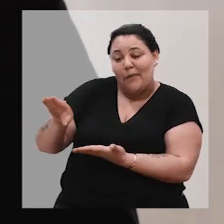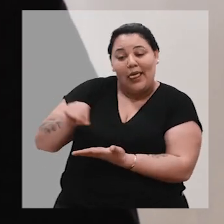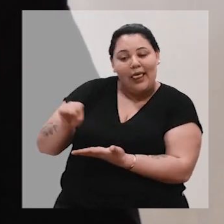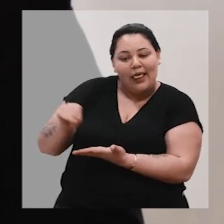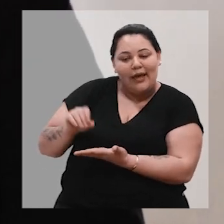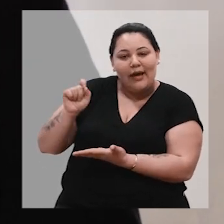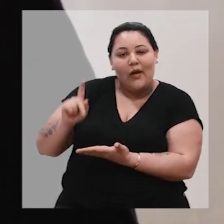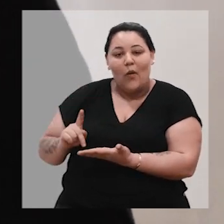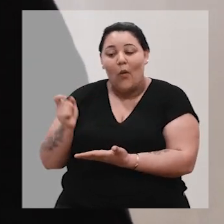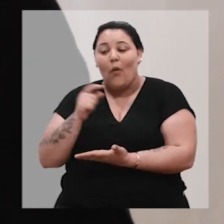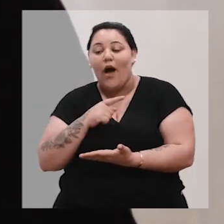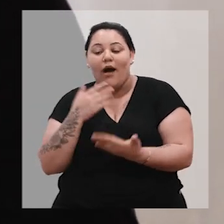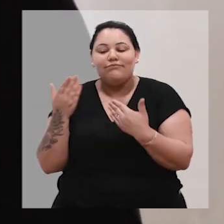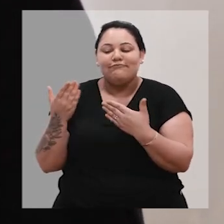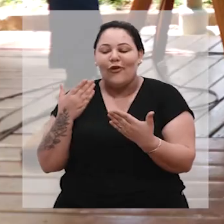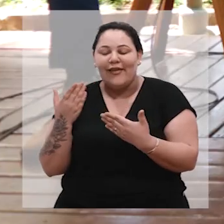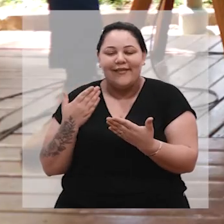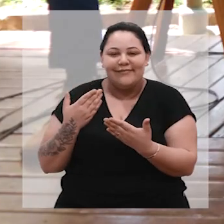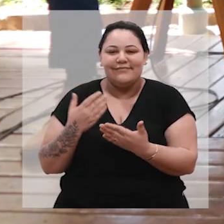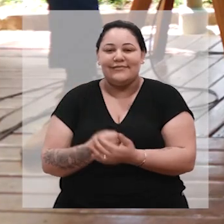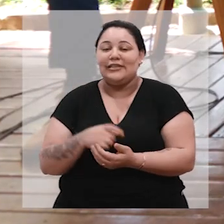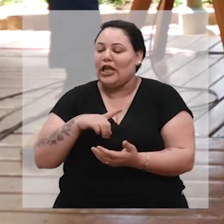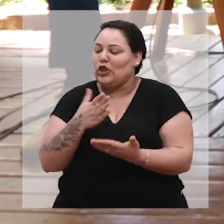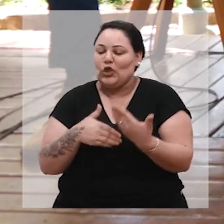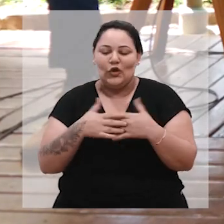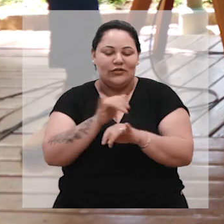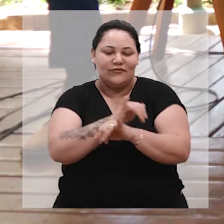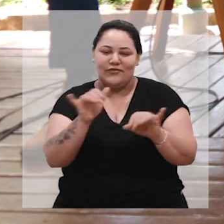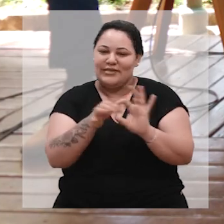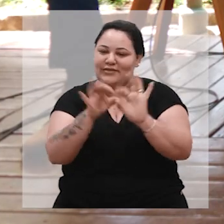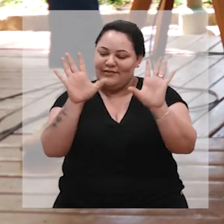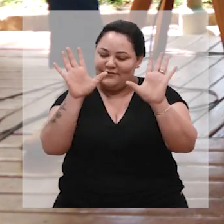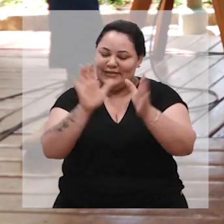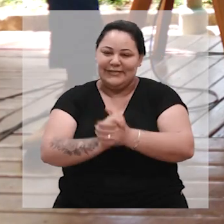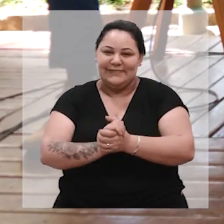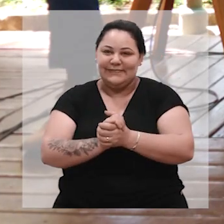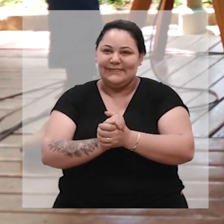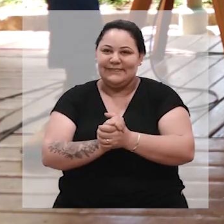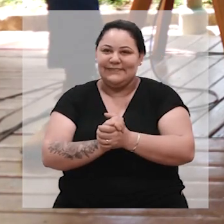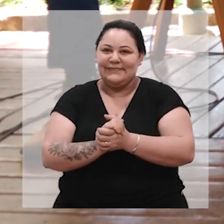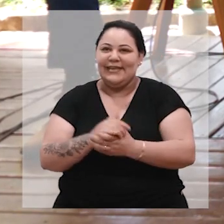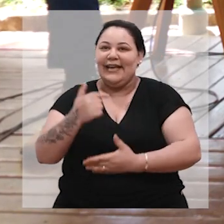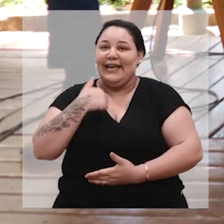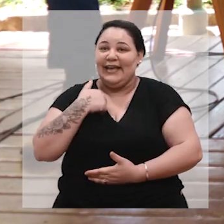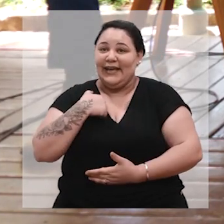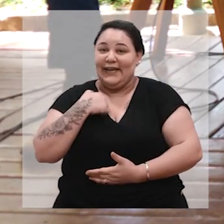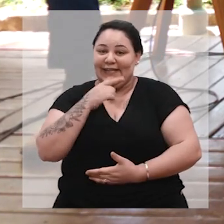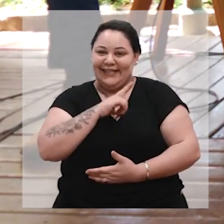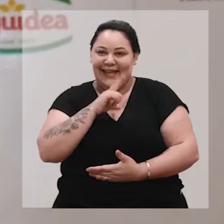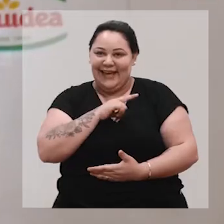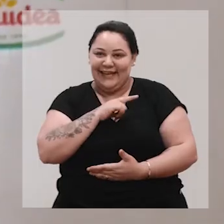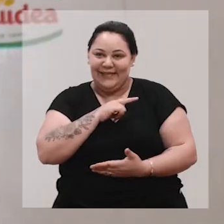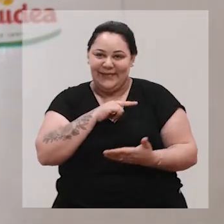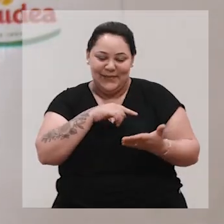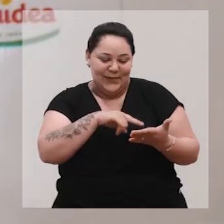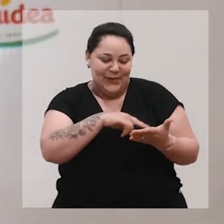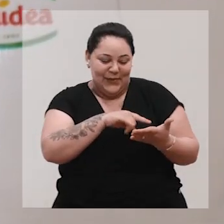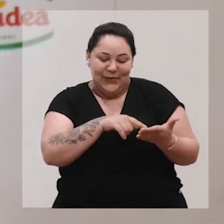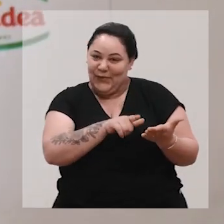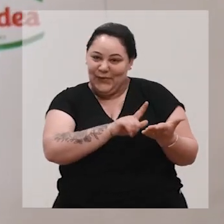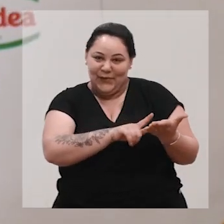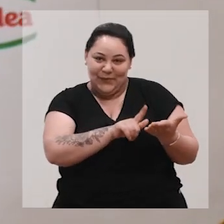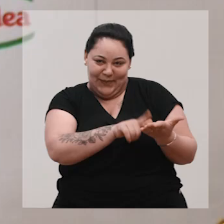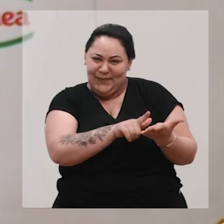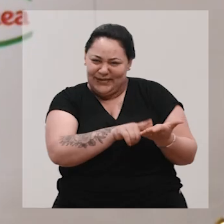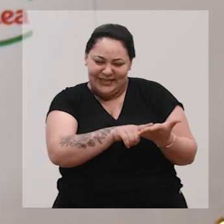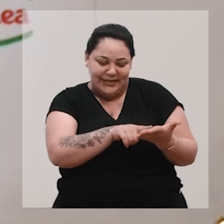participar. Então a gente tem todas essas fontes de informações aí disponíveis. Eu sou dessas que tem o livreto, tá na minha sacola,